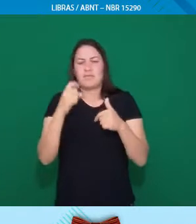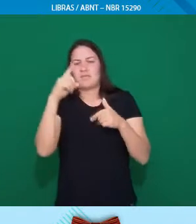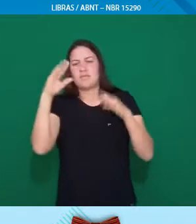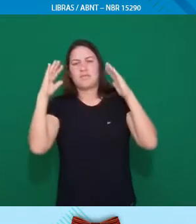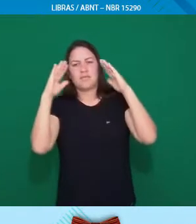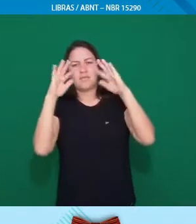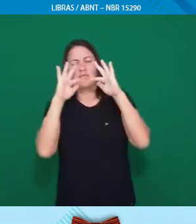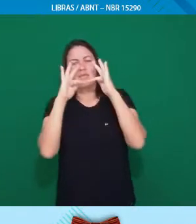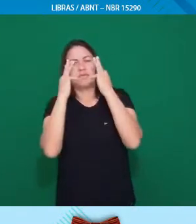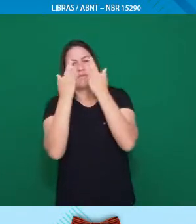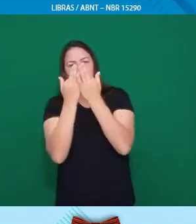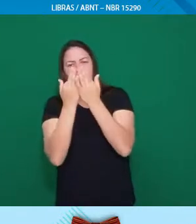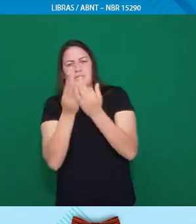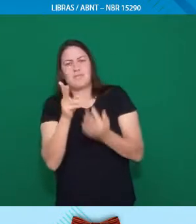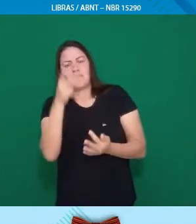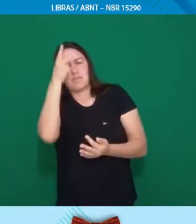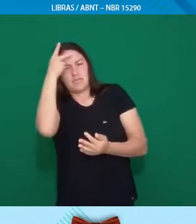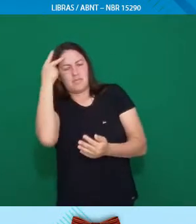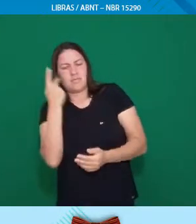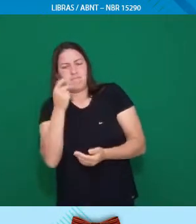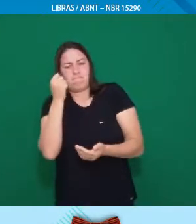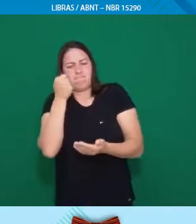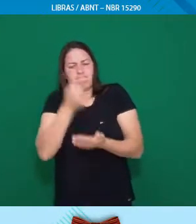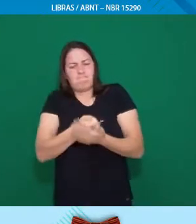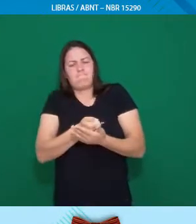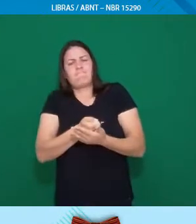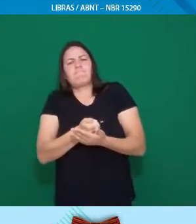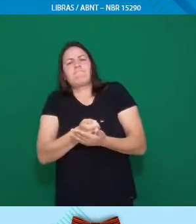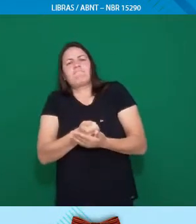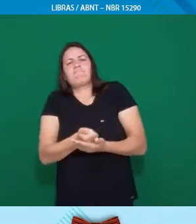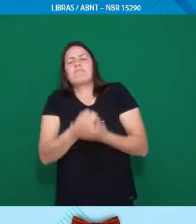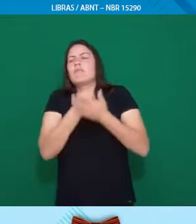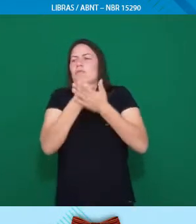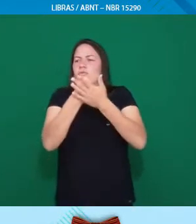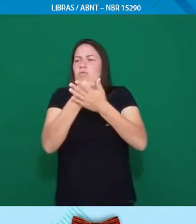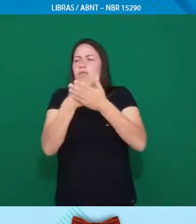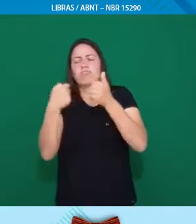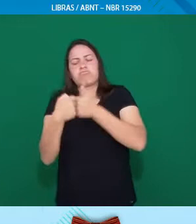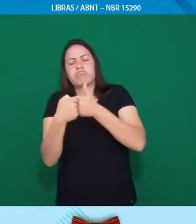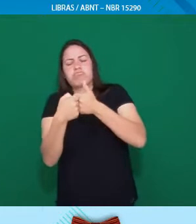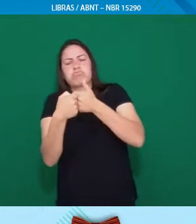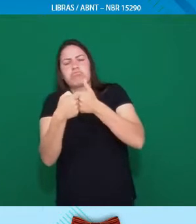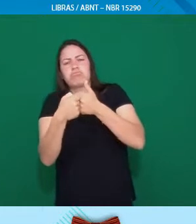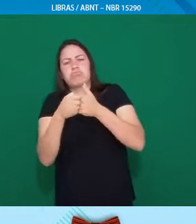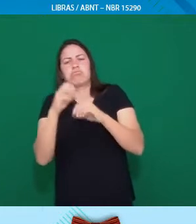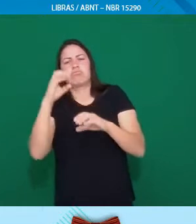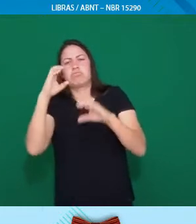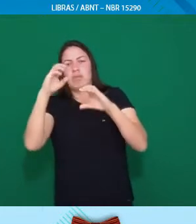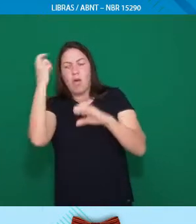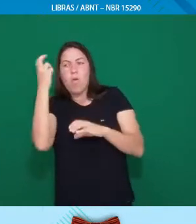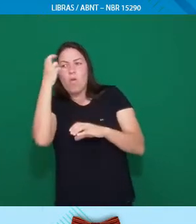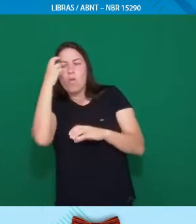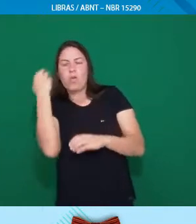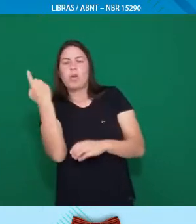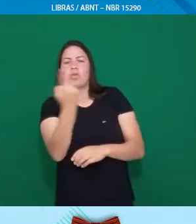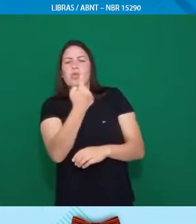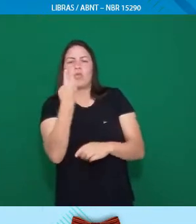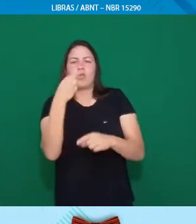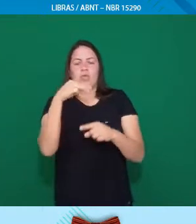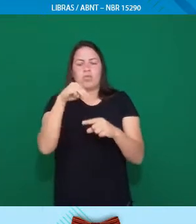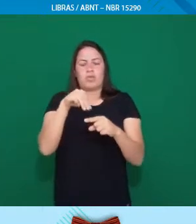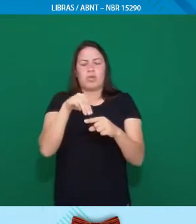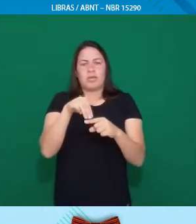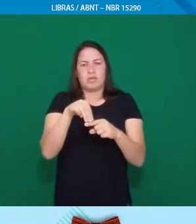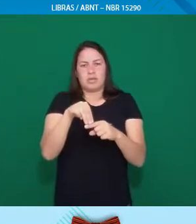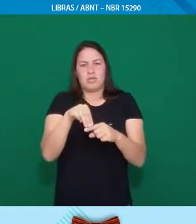que Deus abençoe você e sua família que você continue firme nesse propósito de contribuir e engrandecer a o município Muito